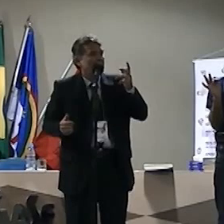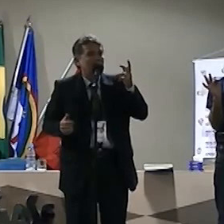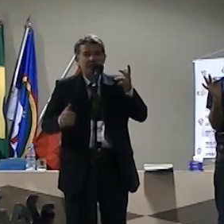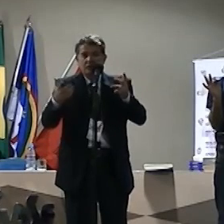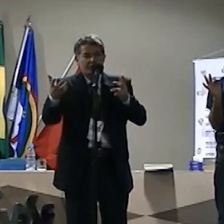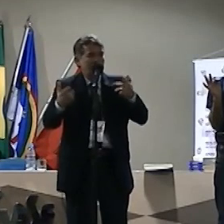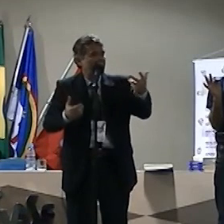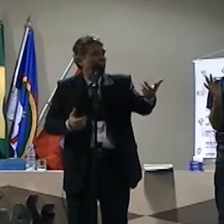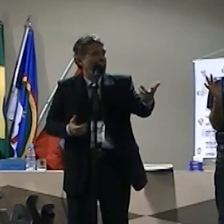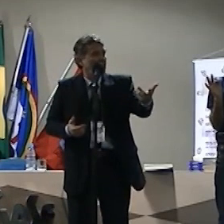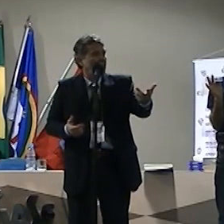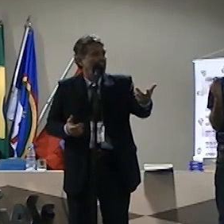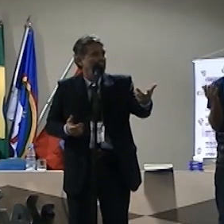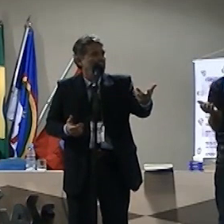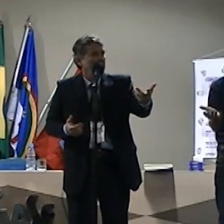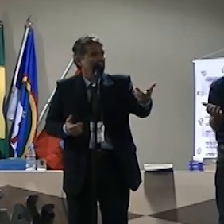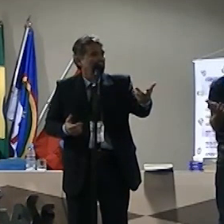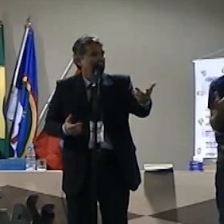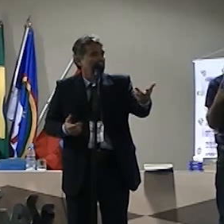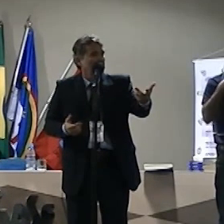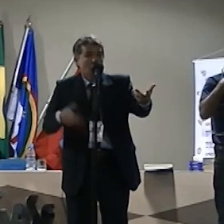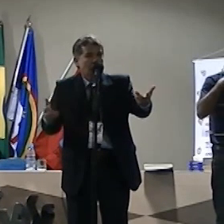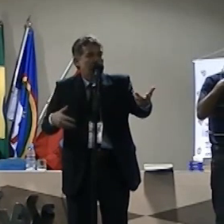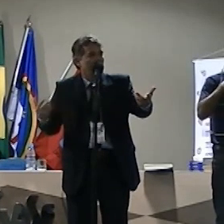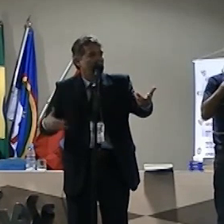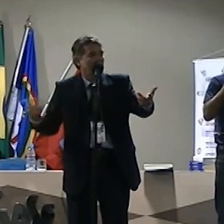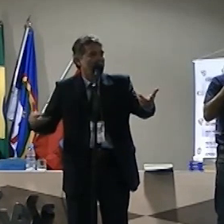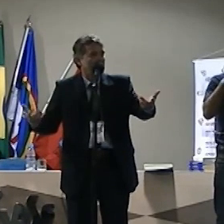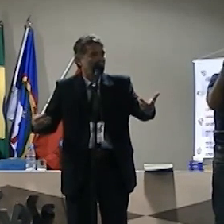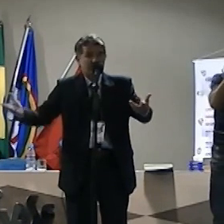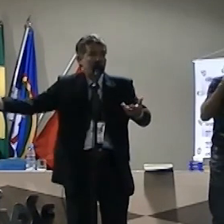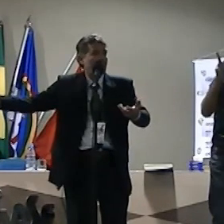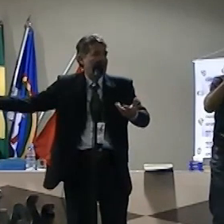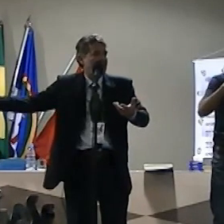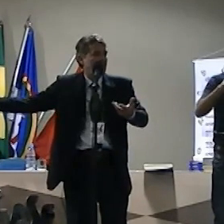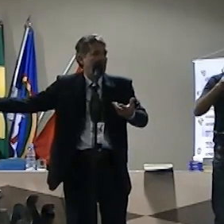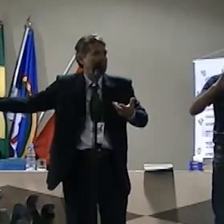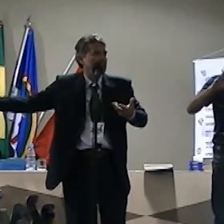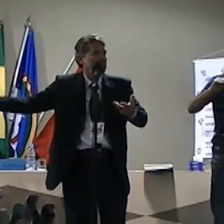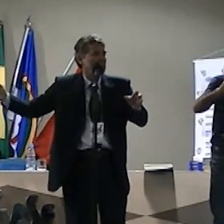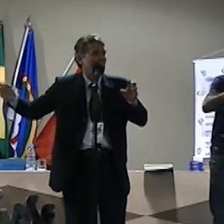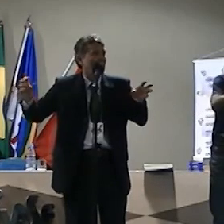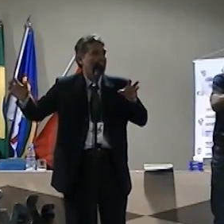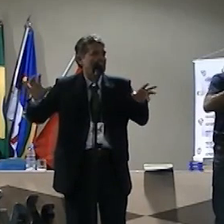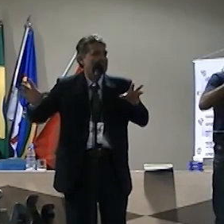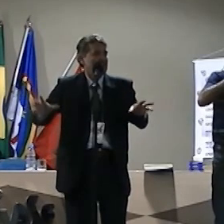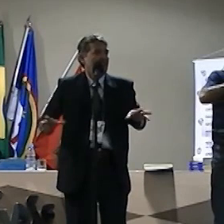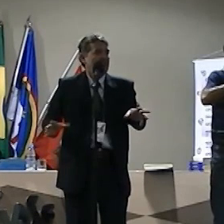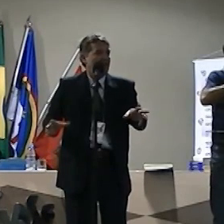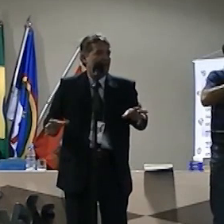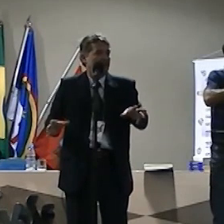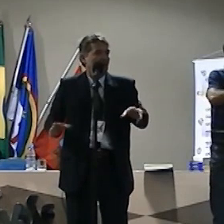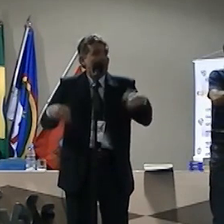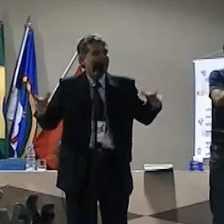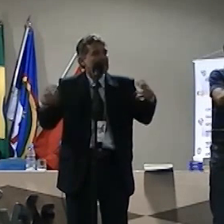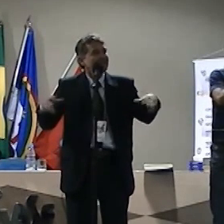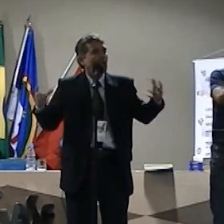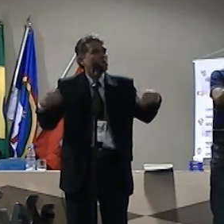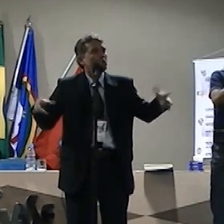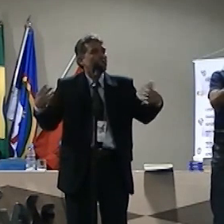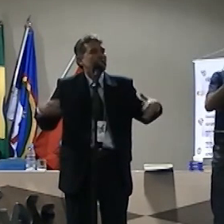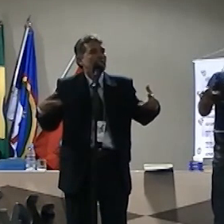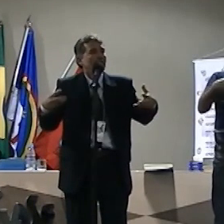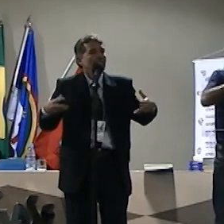não consigo aprender de uma forma, eu vou ver outra. E outras, e outras, e outras, e outras. Vocês vão ver daqui a pouco os videozinhos que eu coloquei, só vocês terem ideia. Como é que a